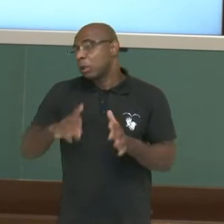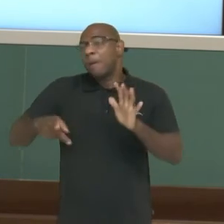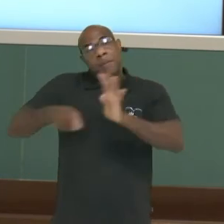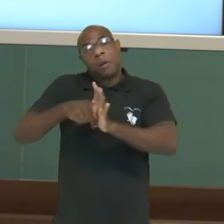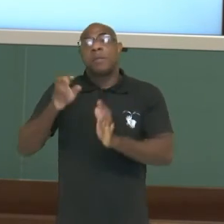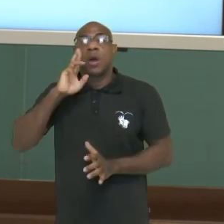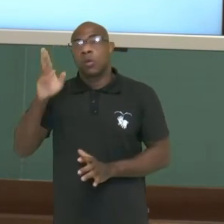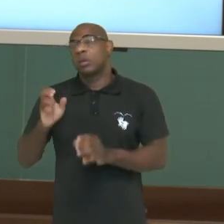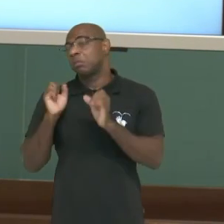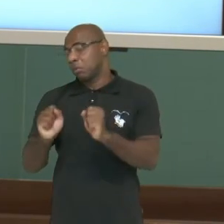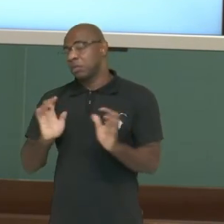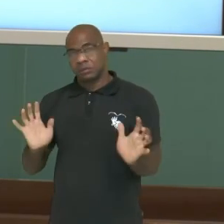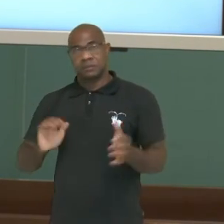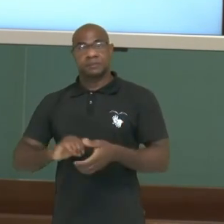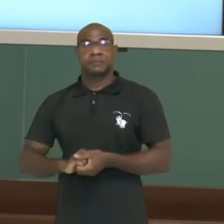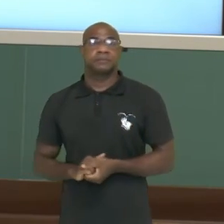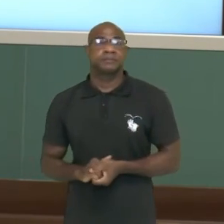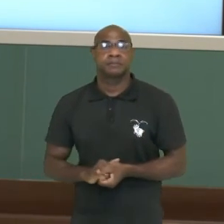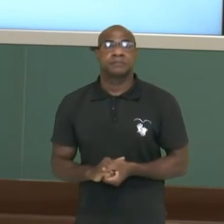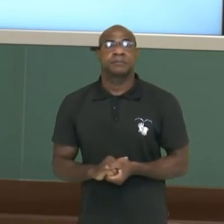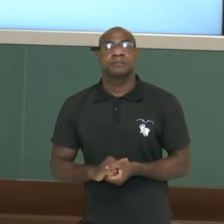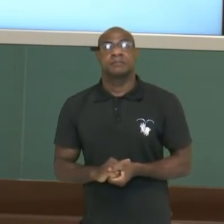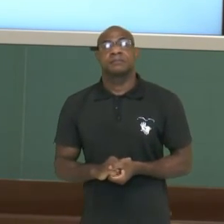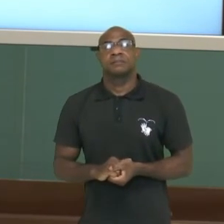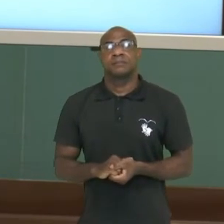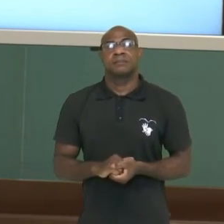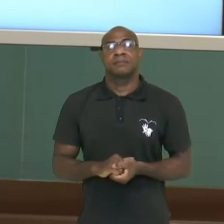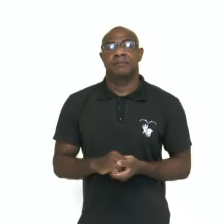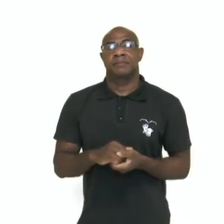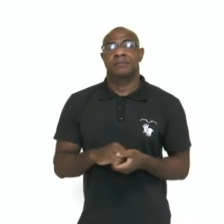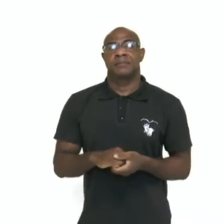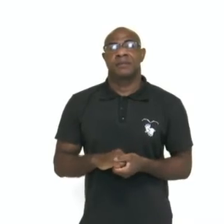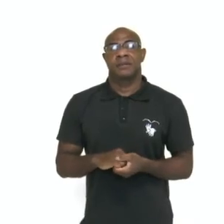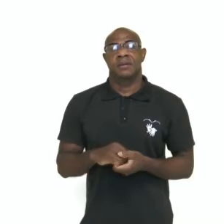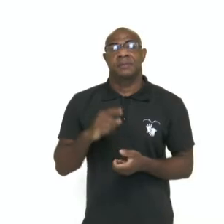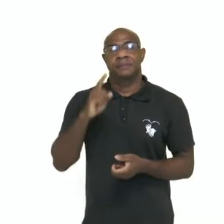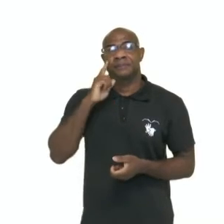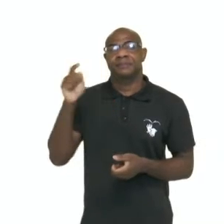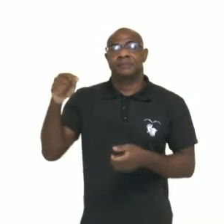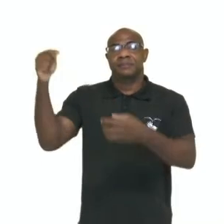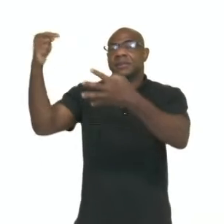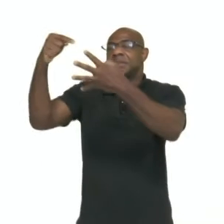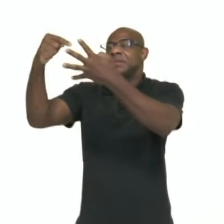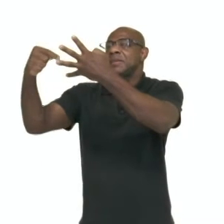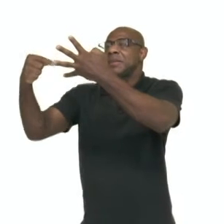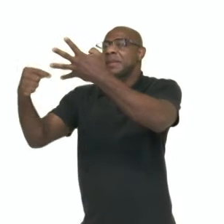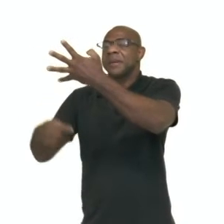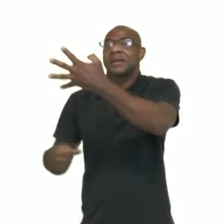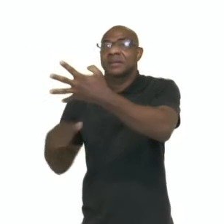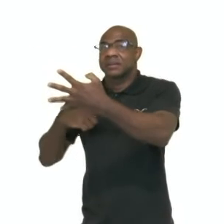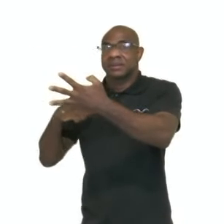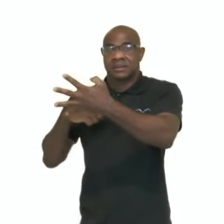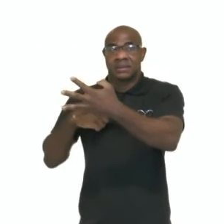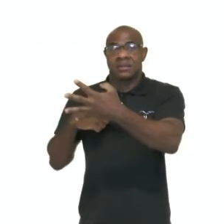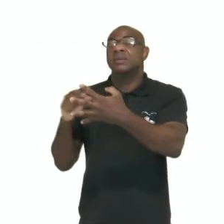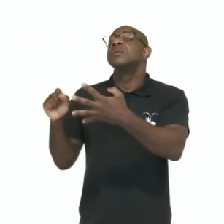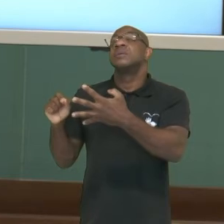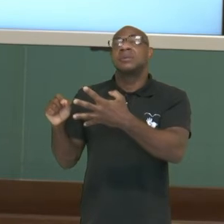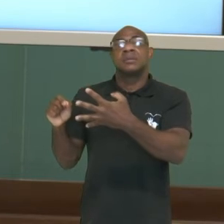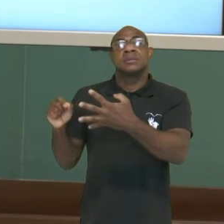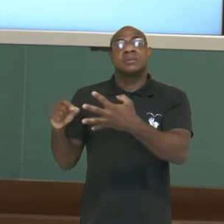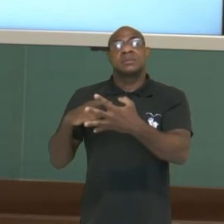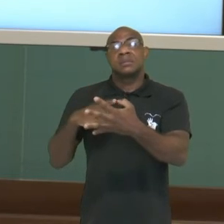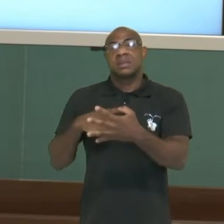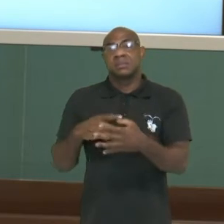vez mais, ok? Então, por exemplo, temos a Noruega, a Dinamarca, os Estados Unidos, o Canadá e a Rússia que estão tendo